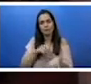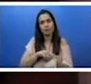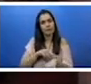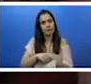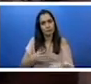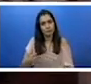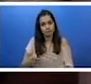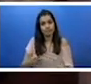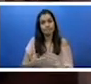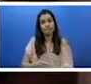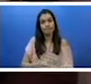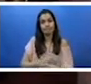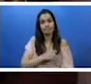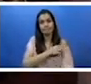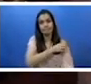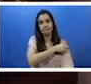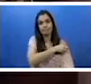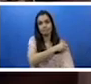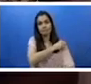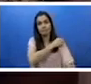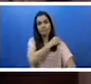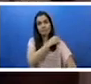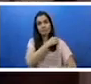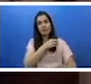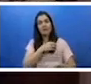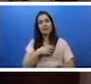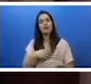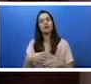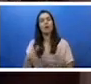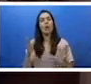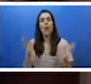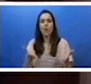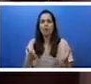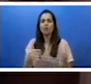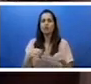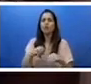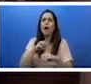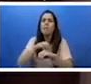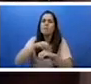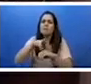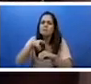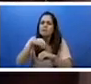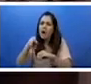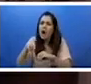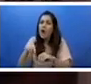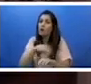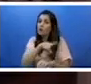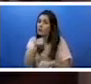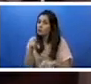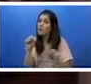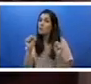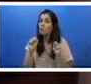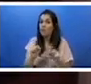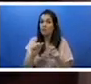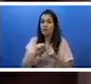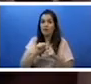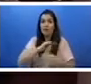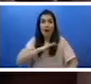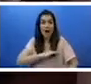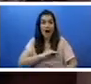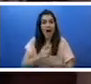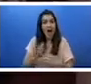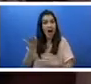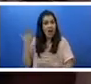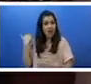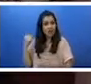que possa ceifar a nossa vida. Então, a minha mensagem é que vocês possam realmente fazer o exame antes de ser